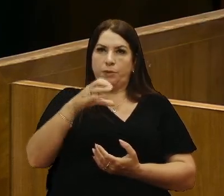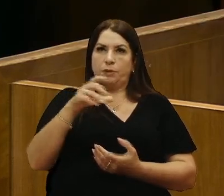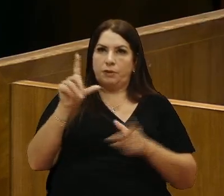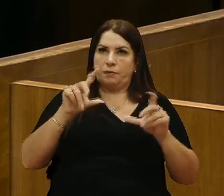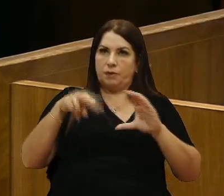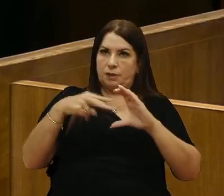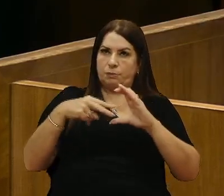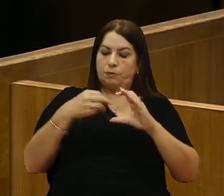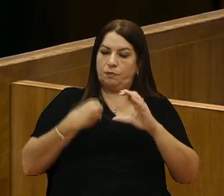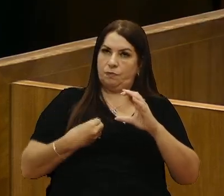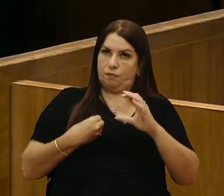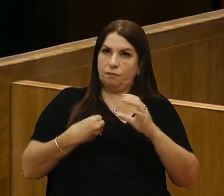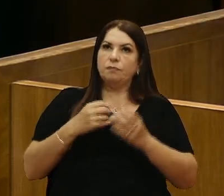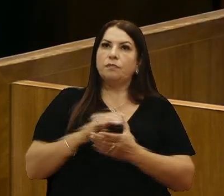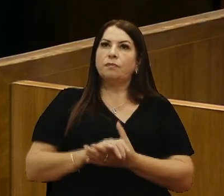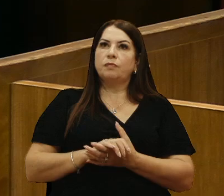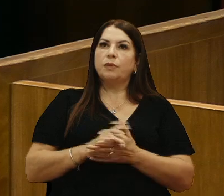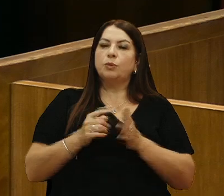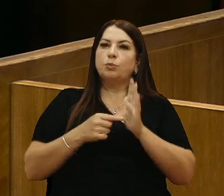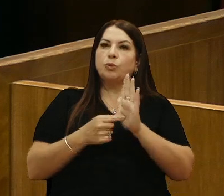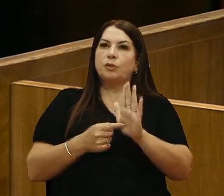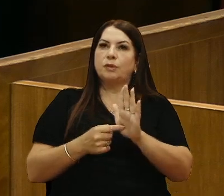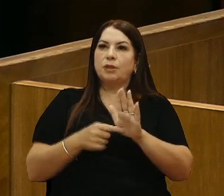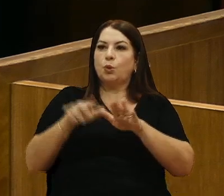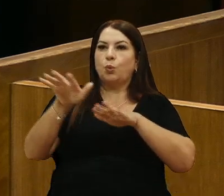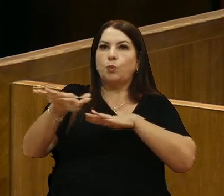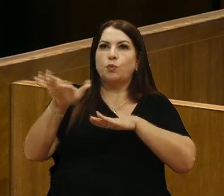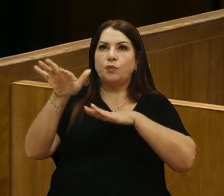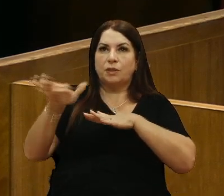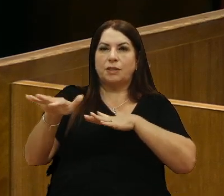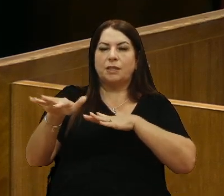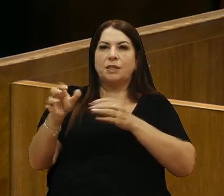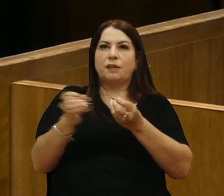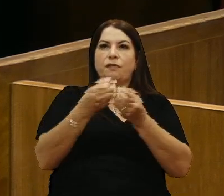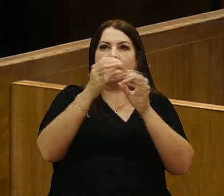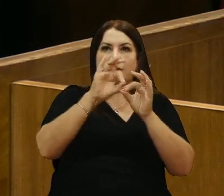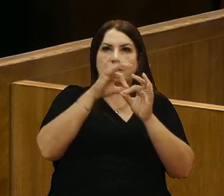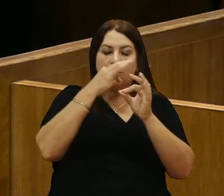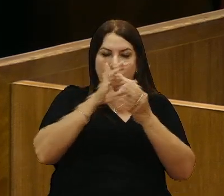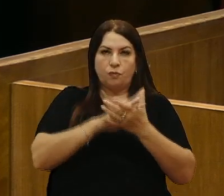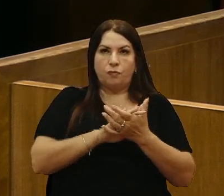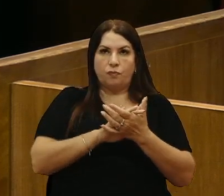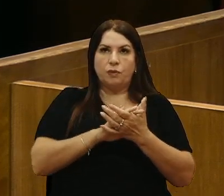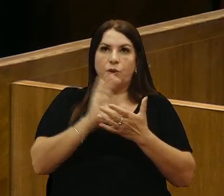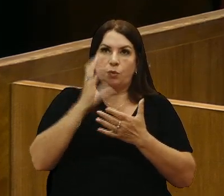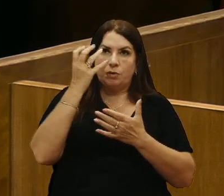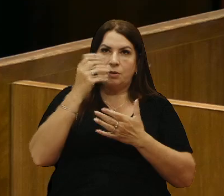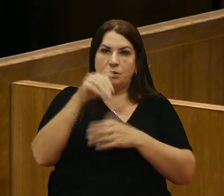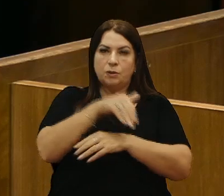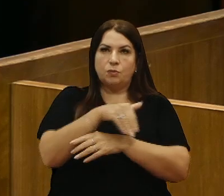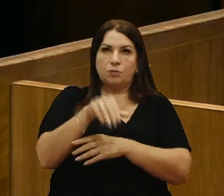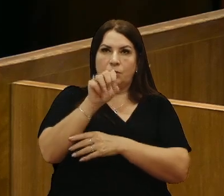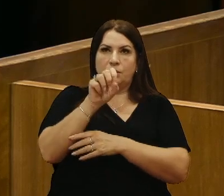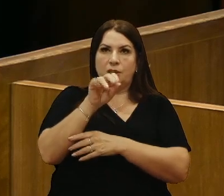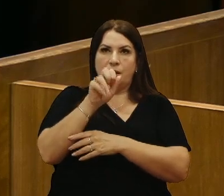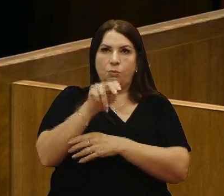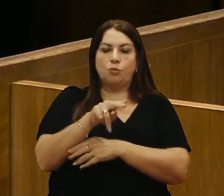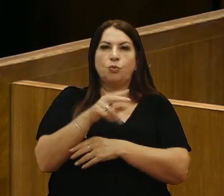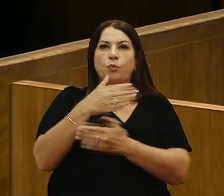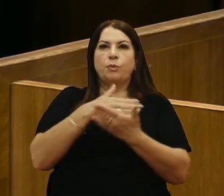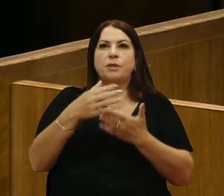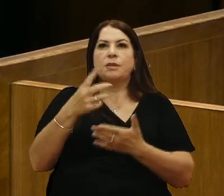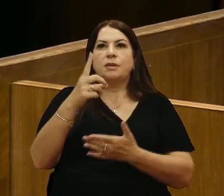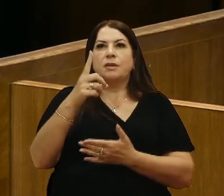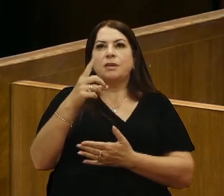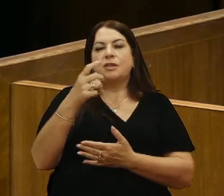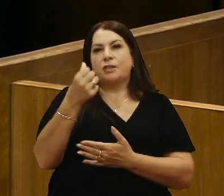Câmara estará ao vivo transmitindo o desfile cênico da Festa da Uva, que acontece na Rua Sinimbu a partir das 16